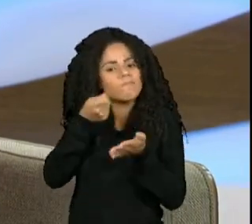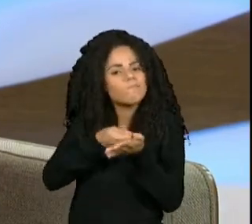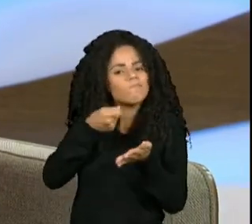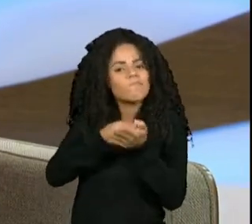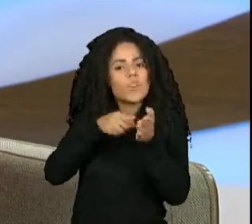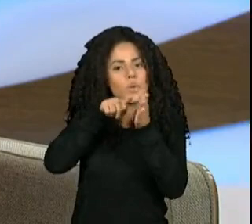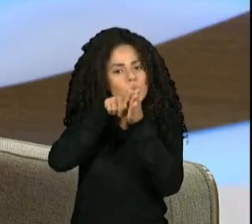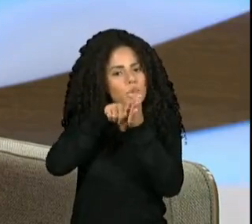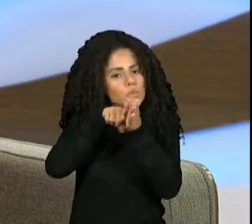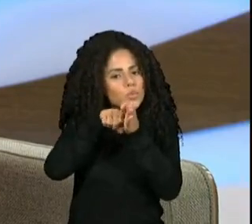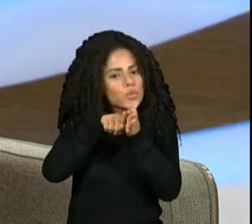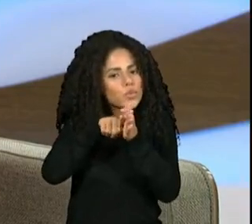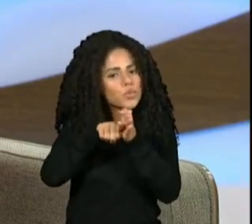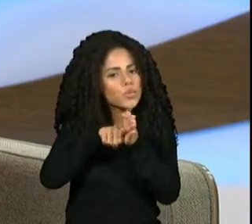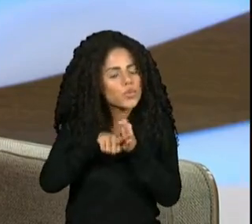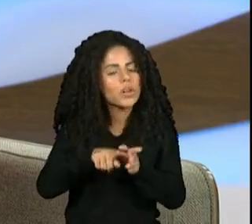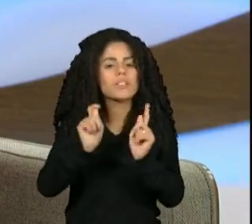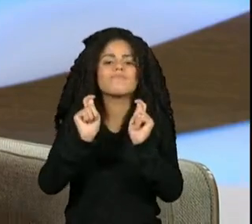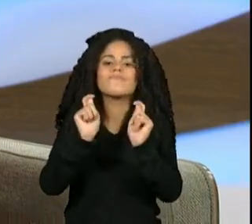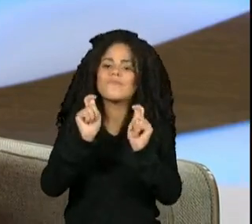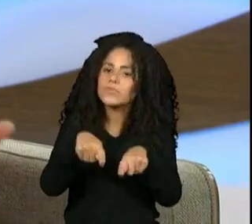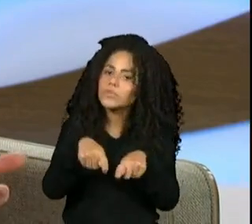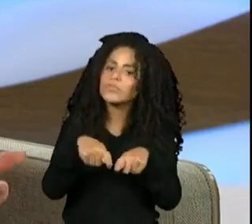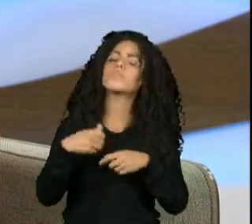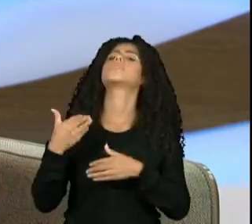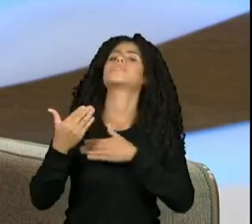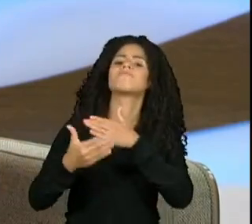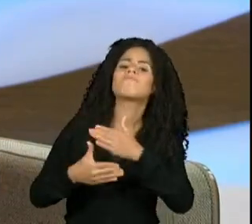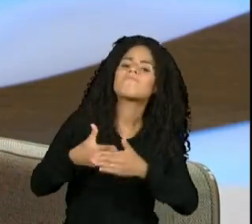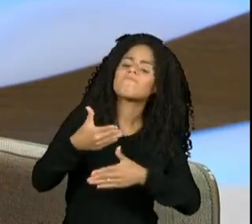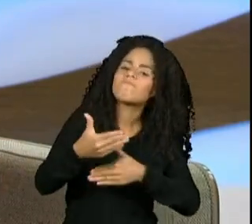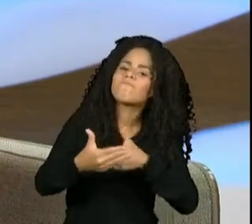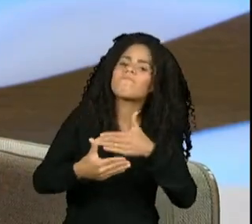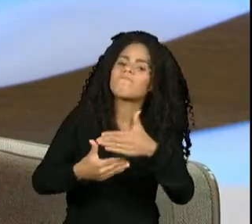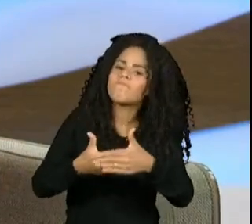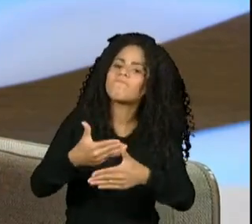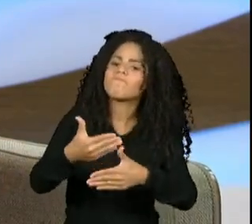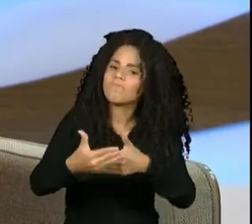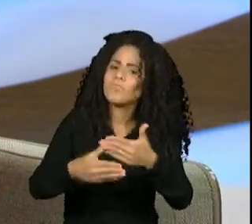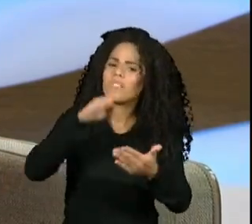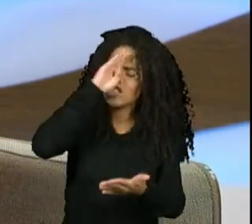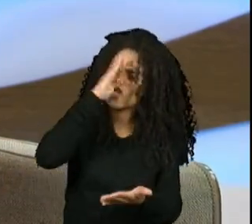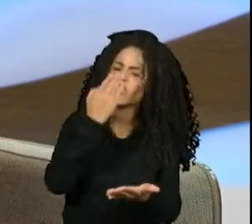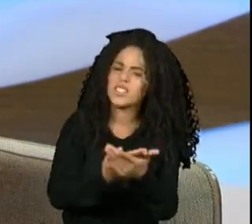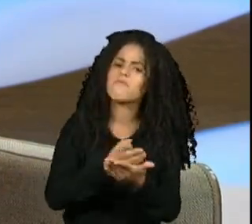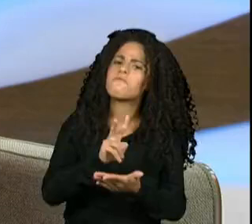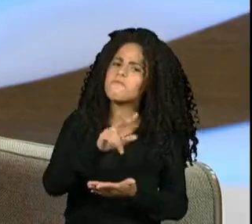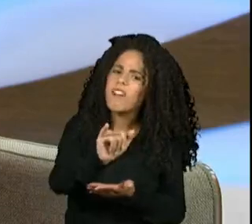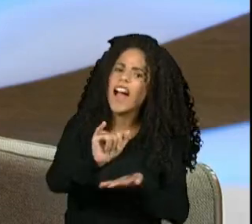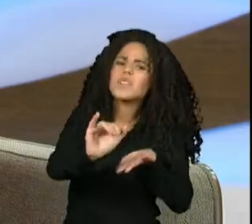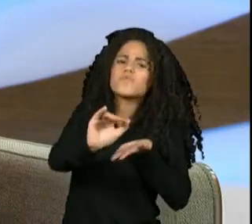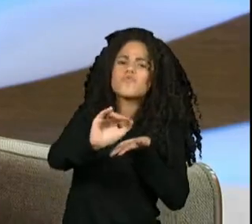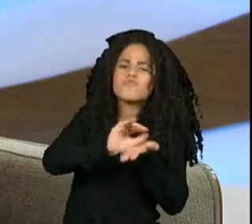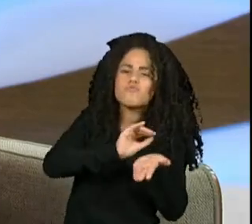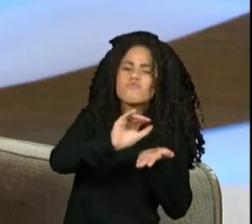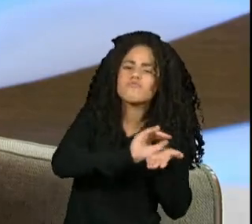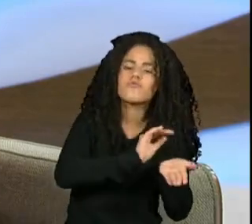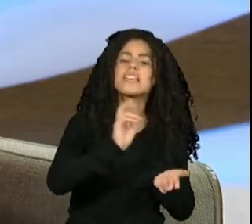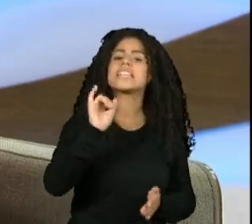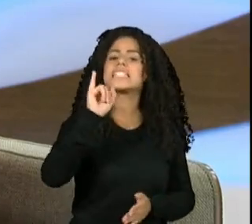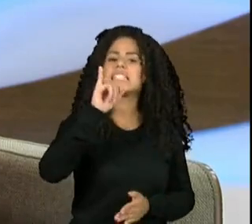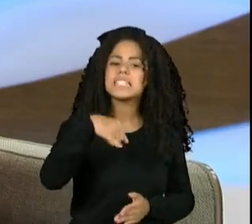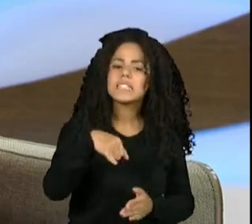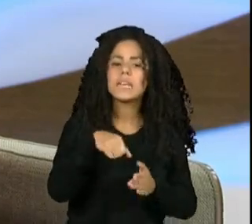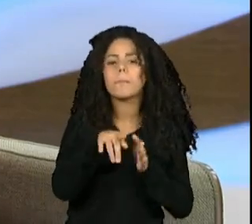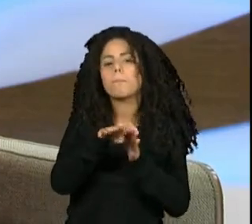para conseguir mais recursos. Nós estamos assim, muito otimistas que a gente vai ter esses recursos para fazer o que a gente chama de uma